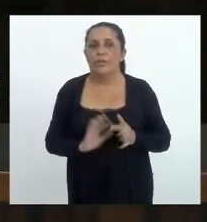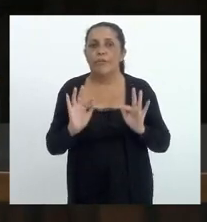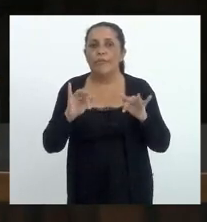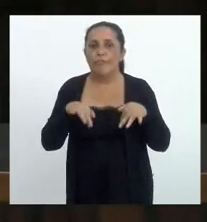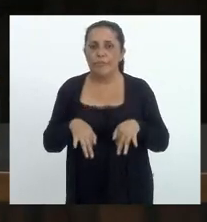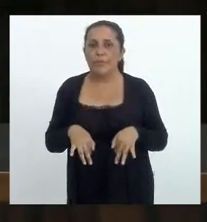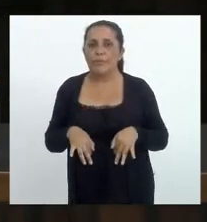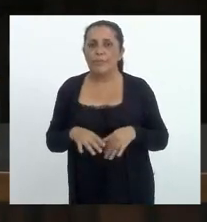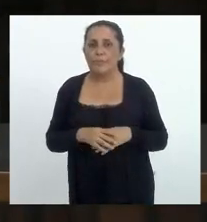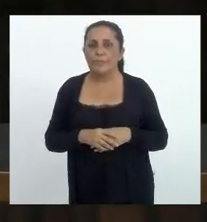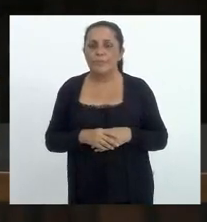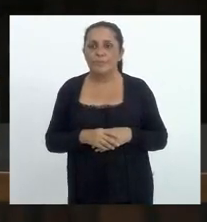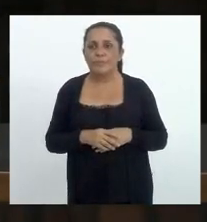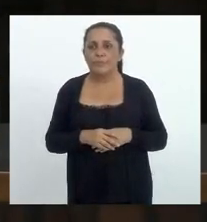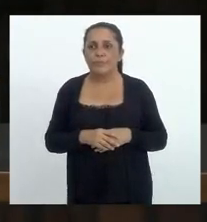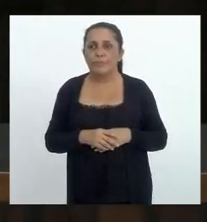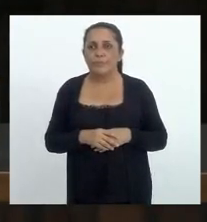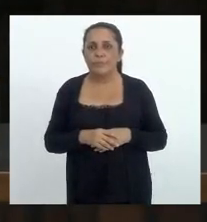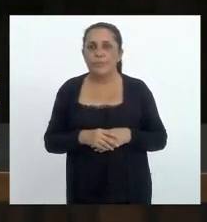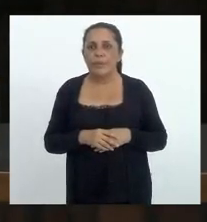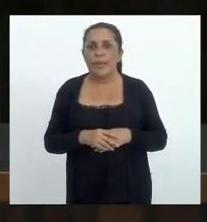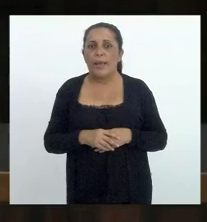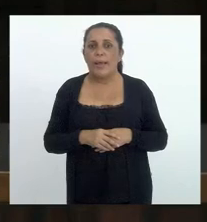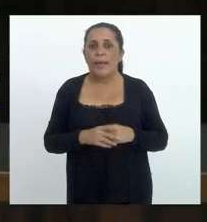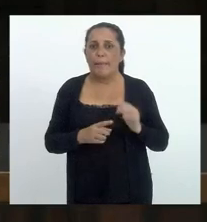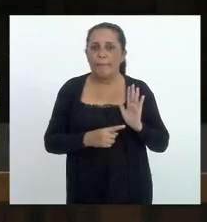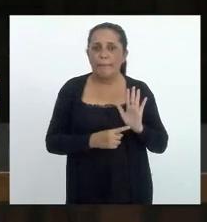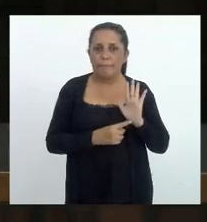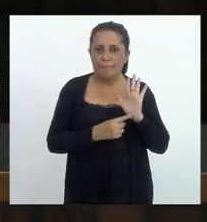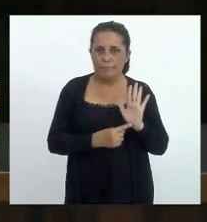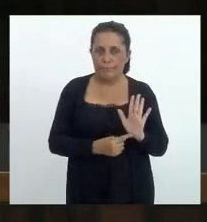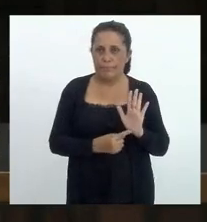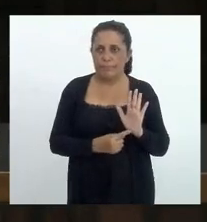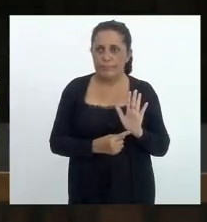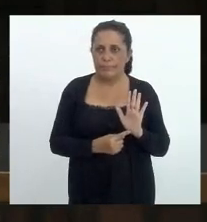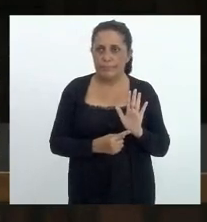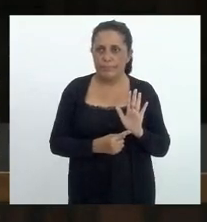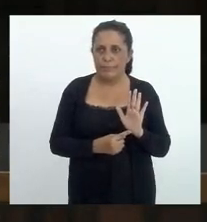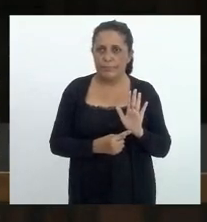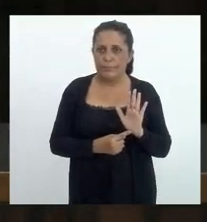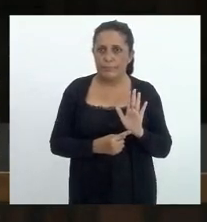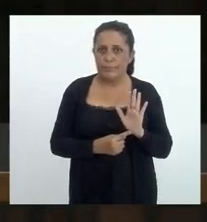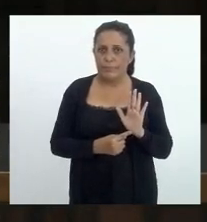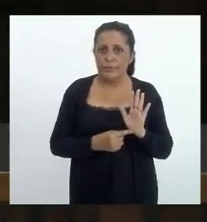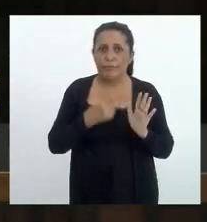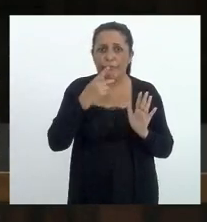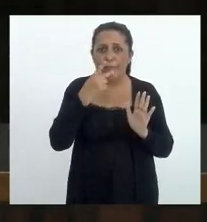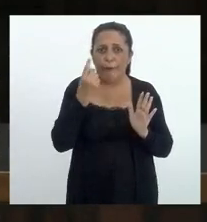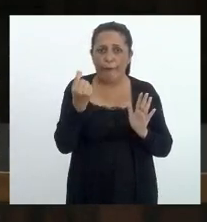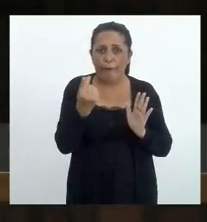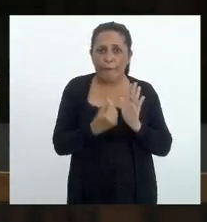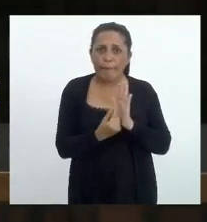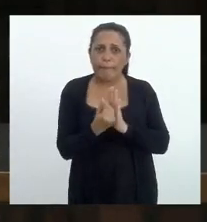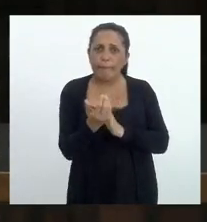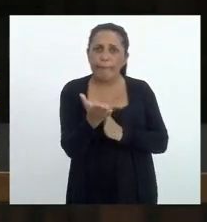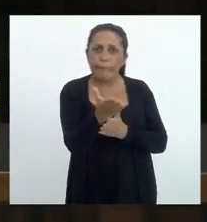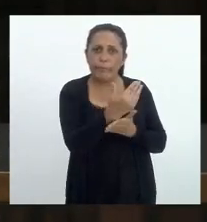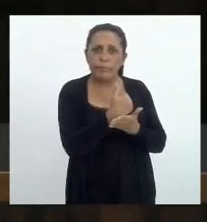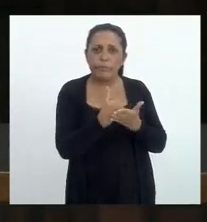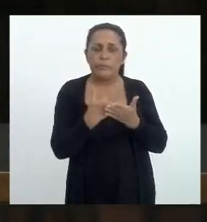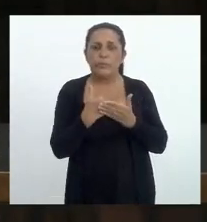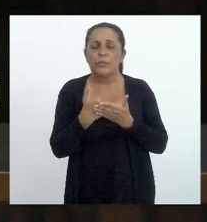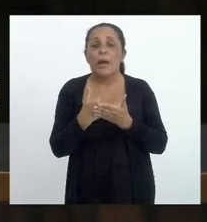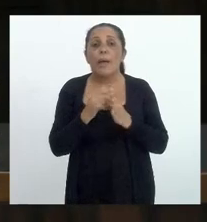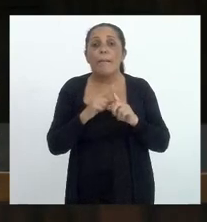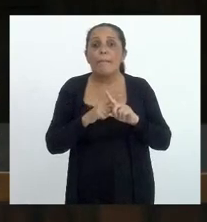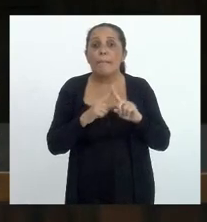finalmente, ela coloca que só se fala em recuperação fiscal, mas